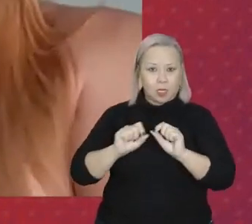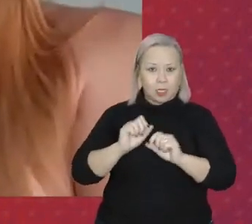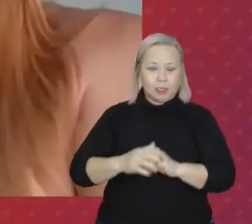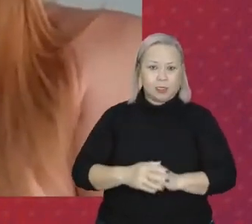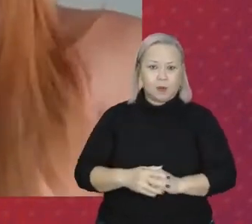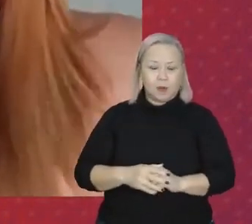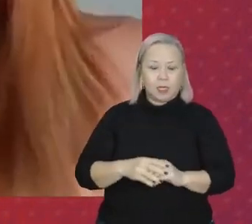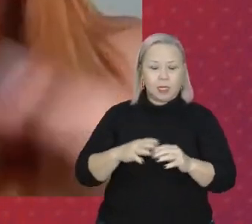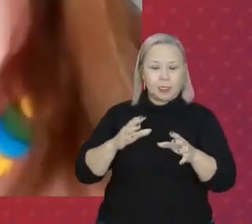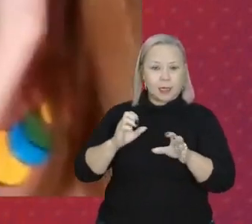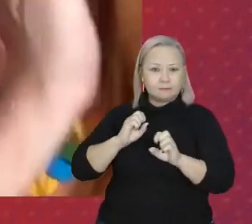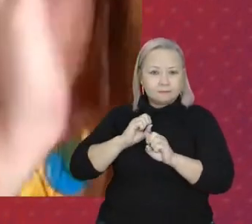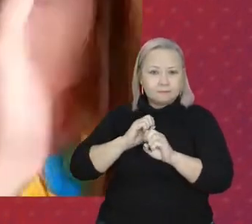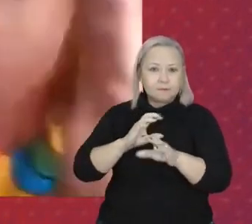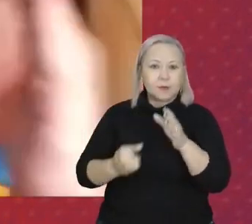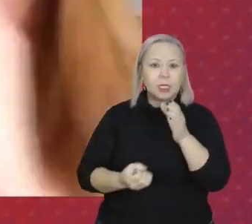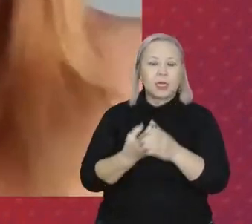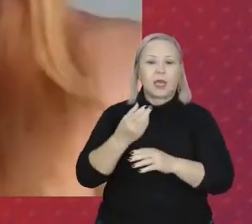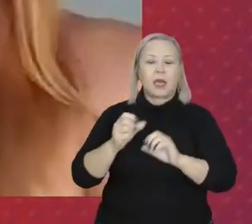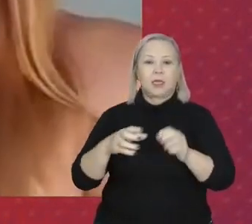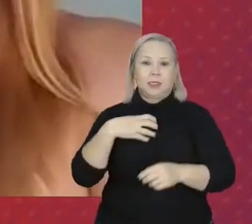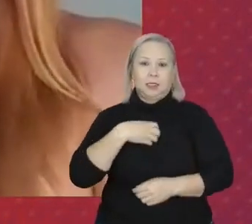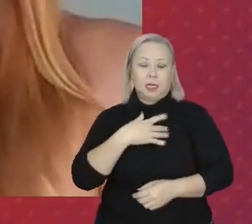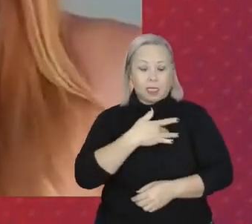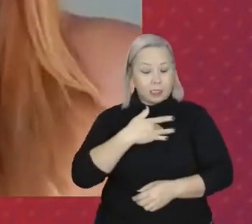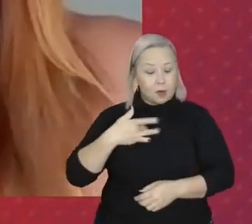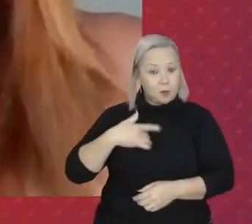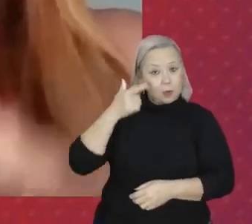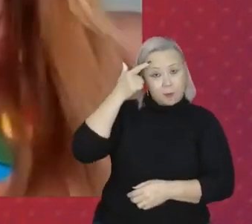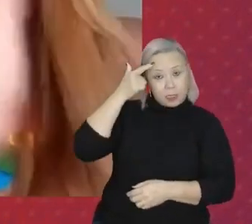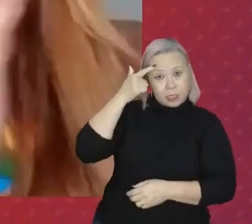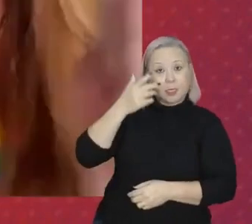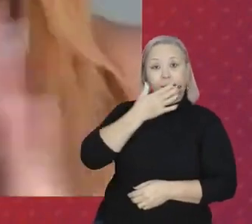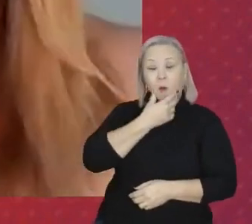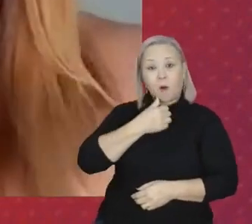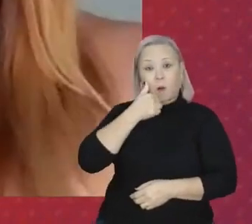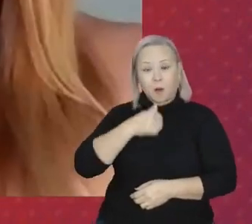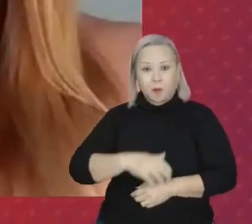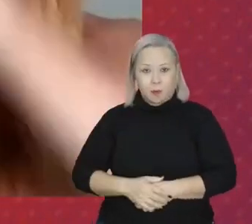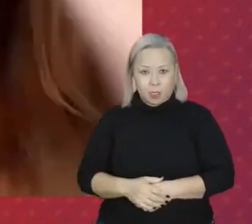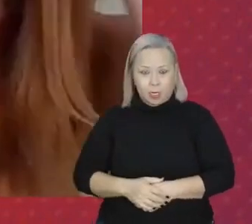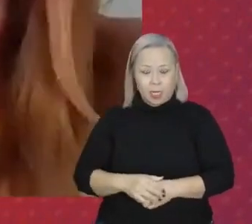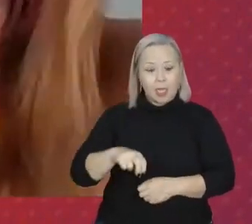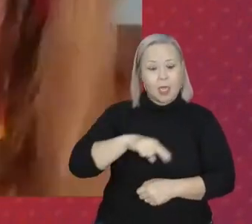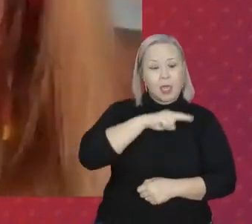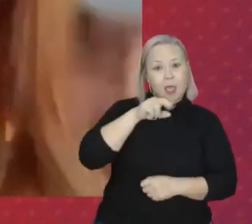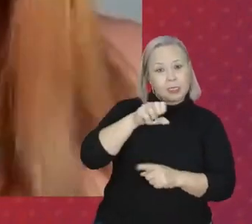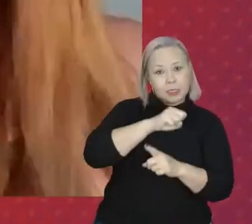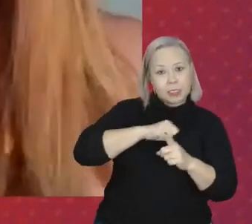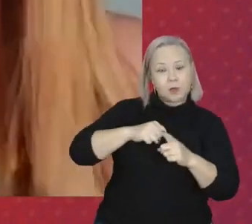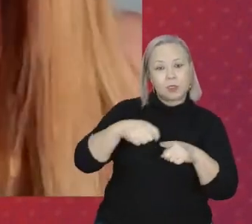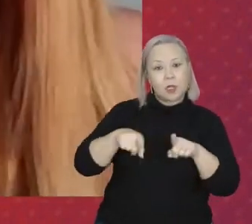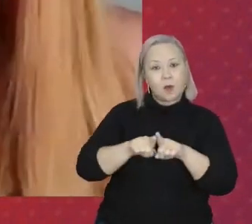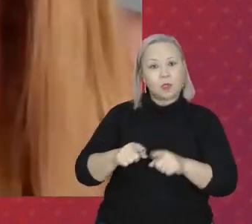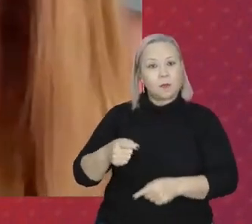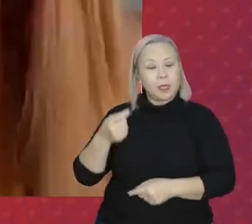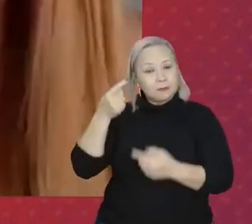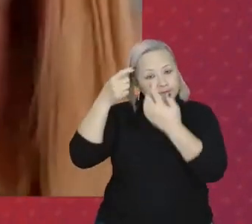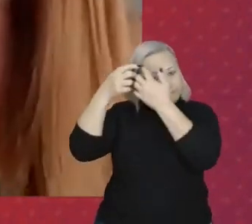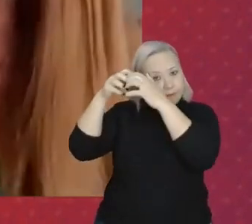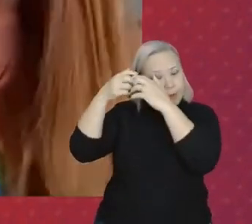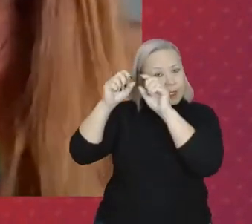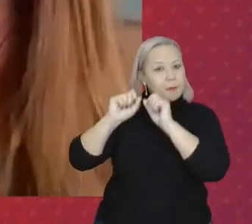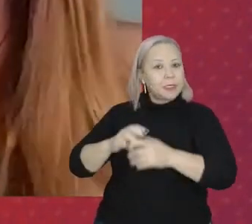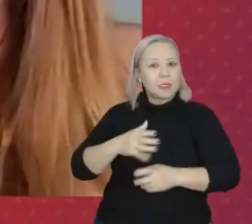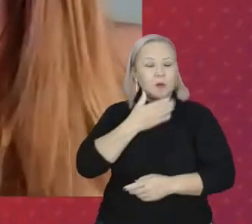formada dessa forma, a saúde está pensada dessa forma, a ciência social está pensada dessa forma, as